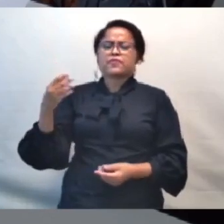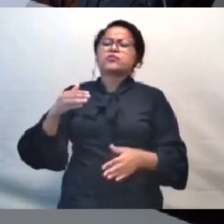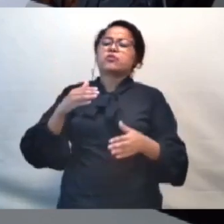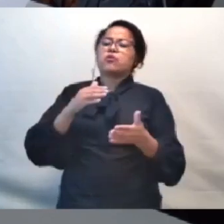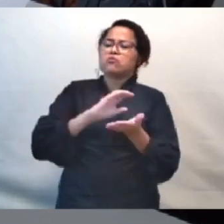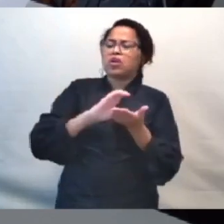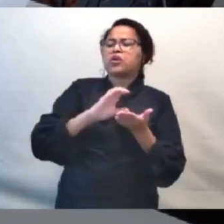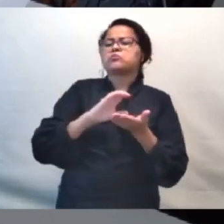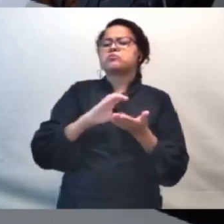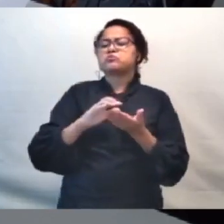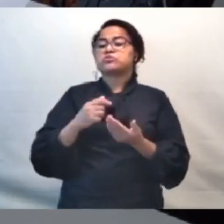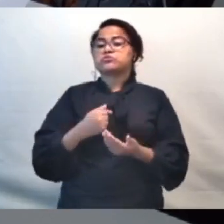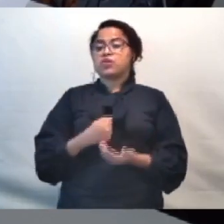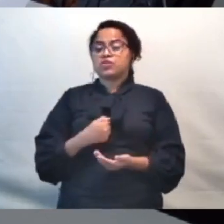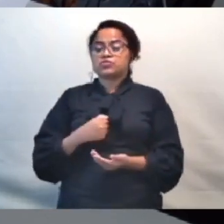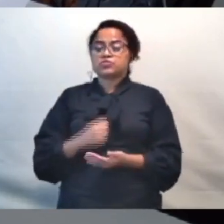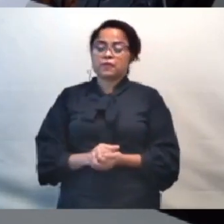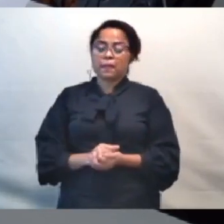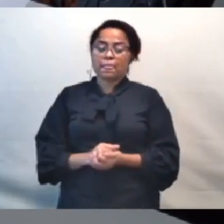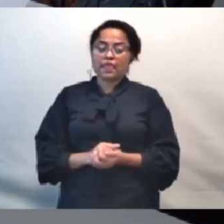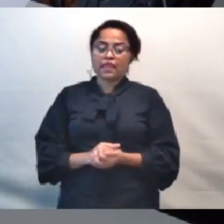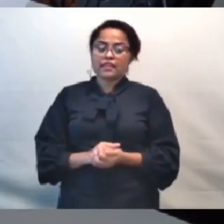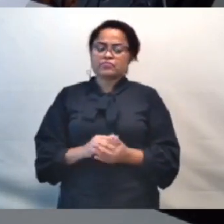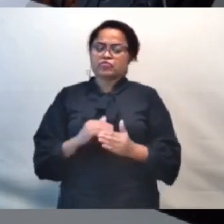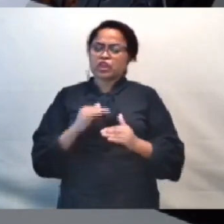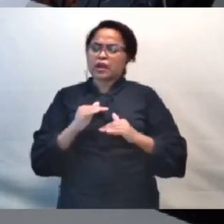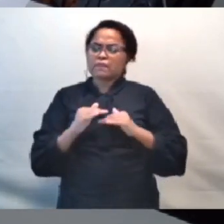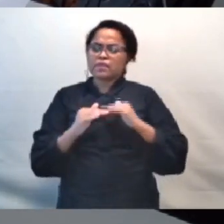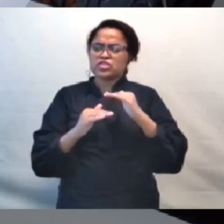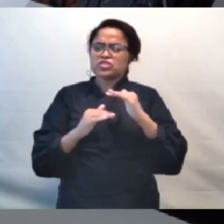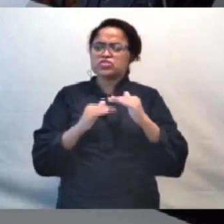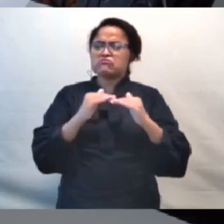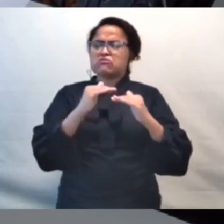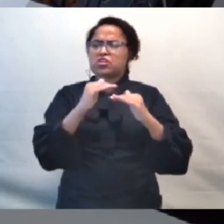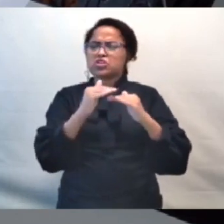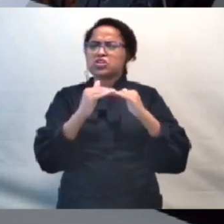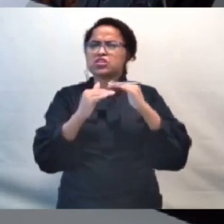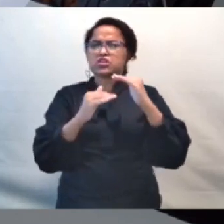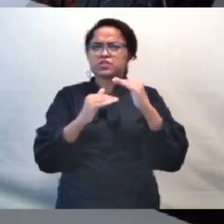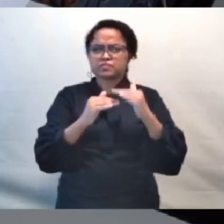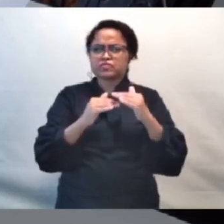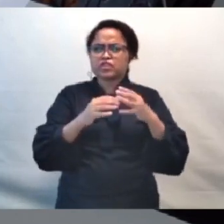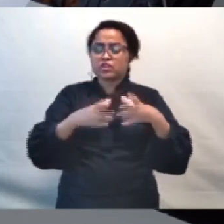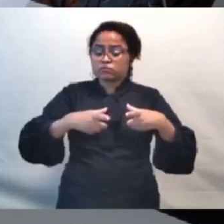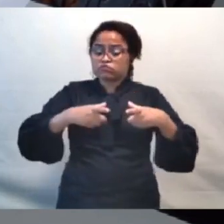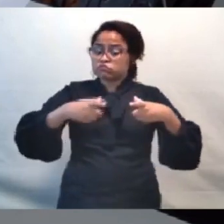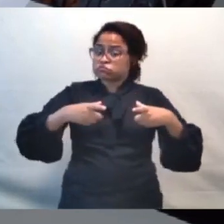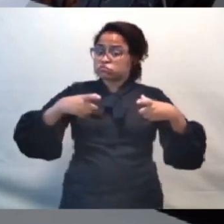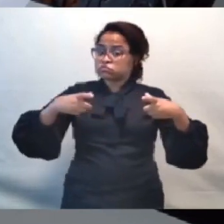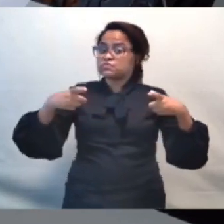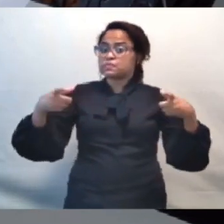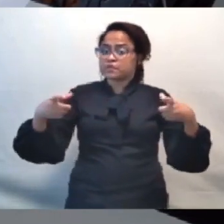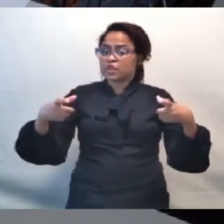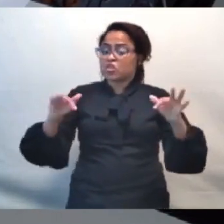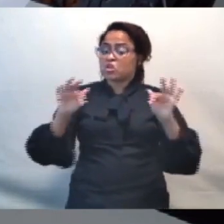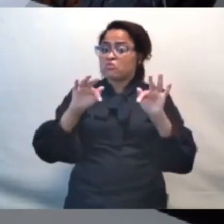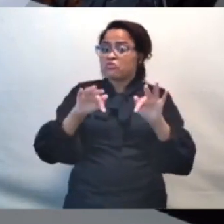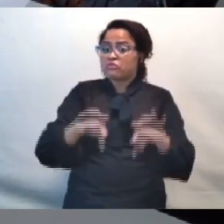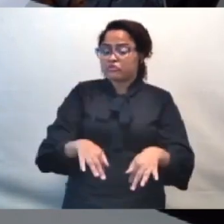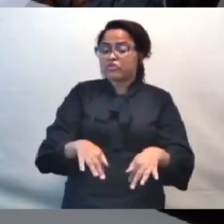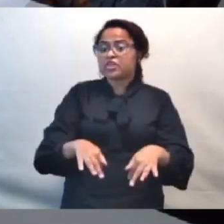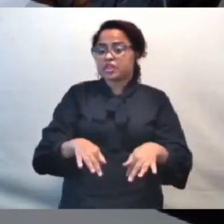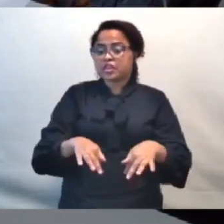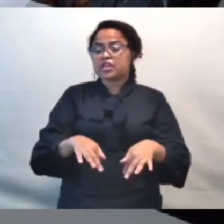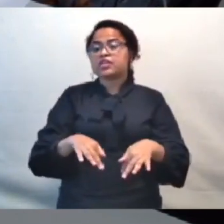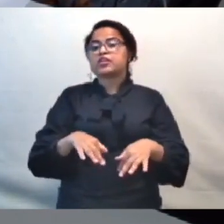sentido, à medida em que as montas foram ficando mais acumuladas, mais ao final do ano, sobretudo no último quadrimestre, a gente